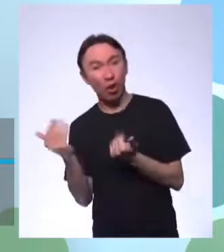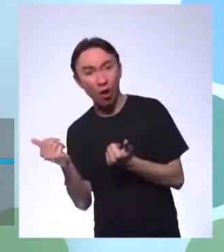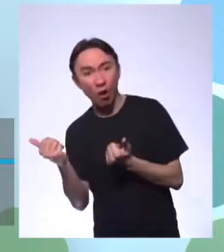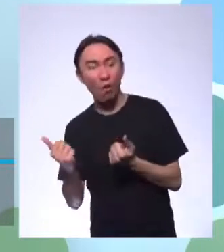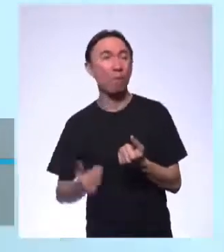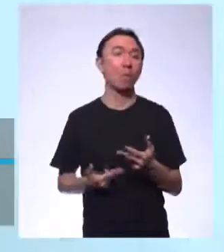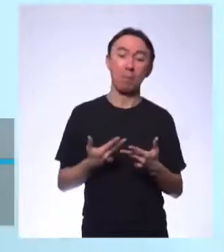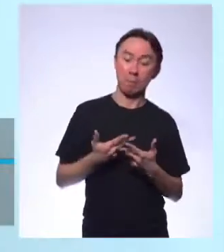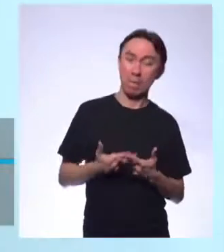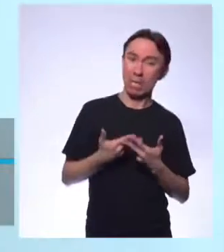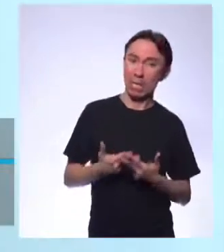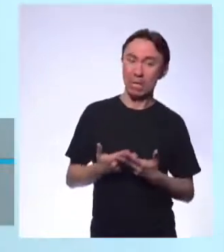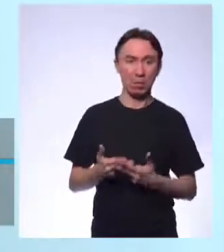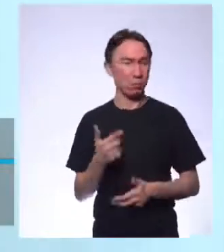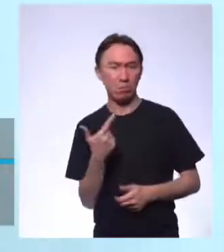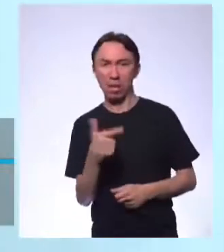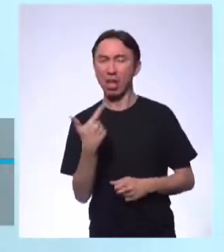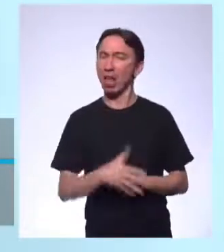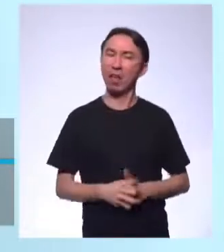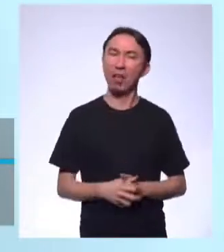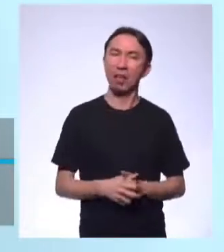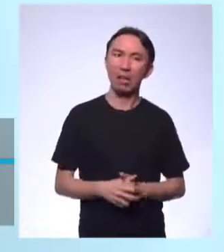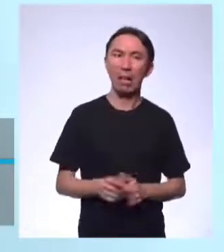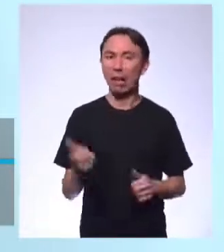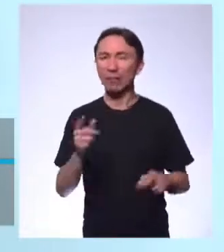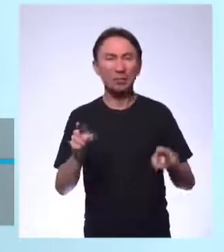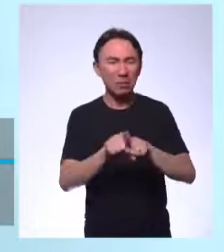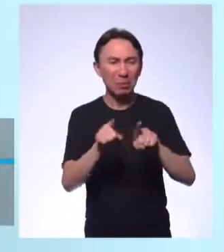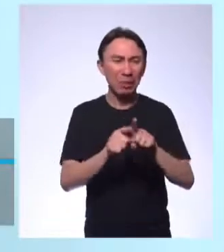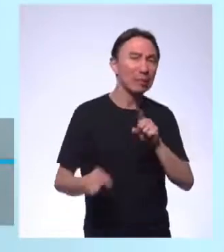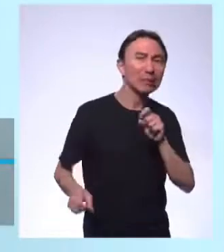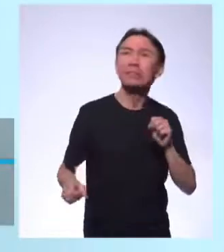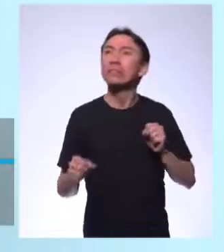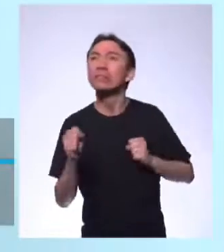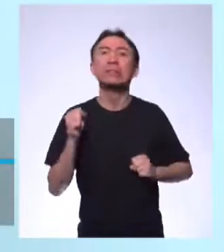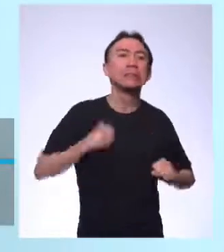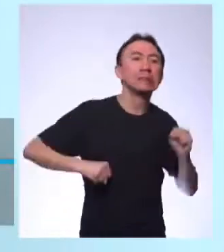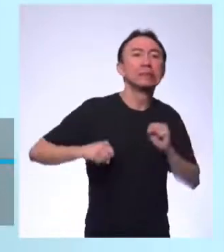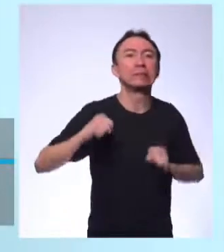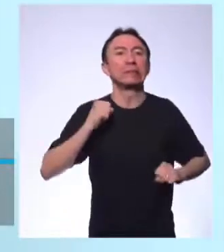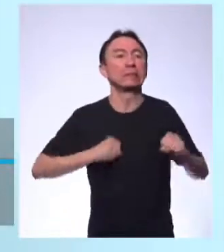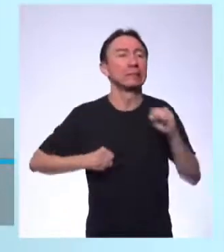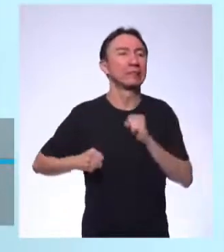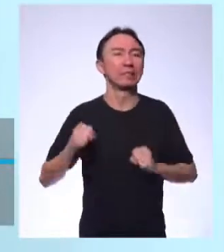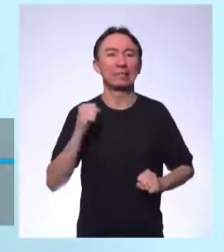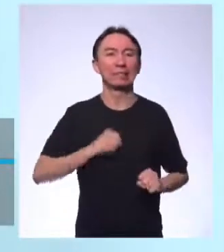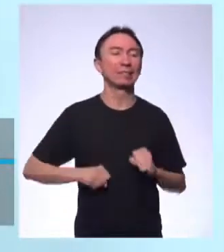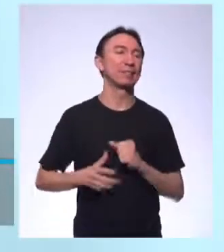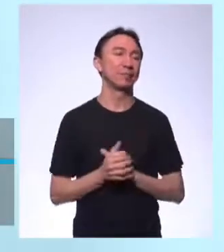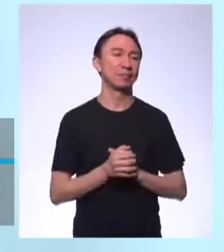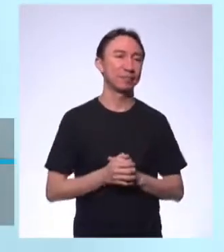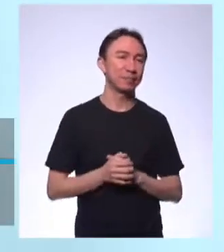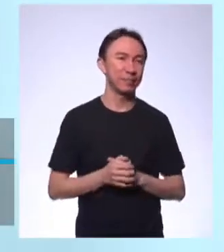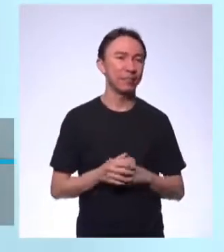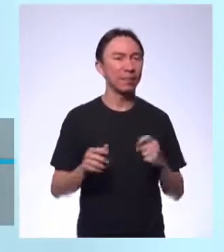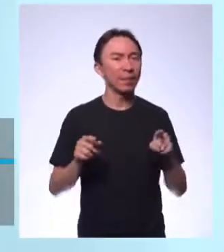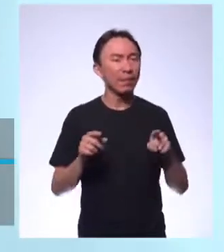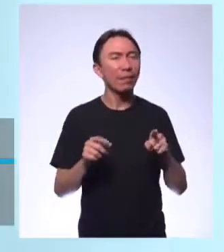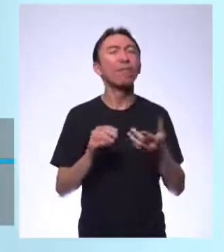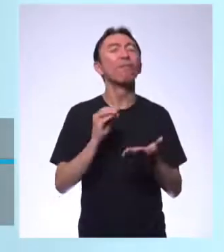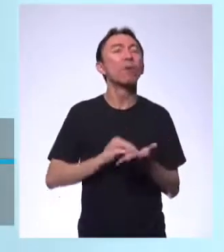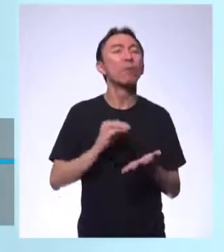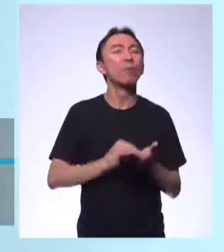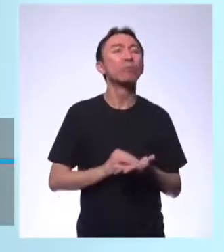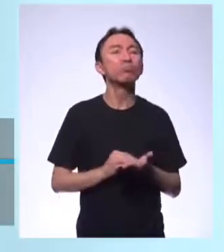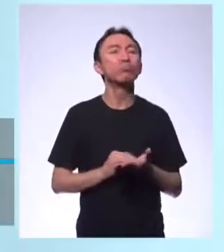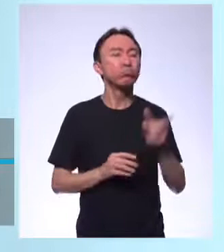isso mesmo? jovem, forte, impaciente. Ela era bem ansiosa, né? A Exato. Tina. Deixa eu ver. Olha, aqui tem uma Tá bem faltando grande uma aqui, ó. pessoa. Deixa